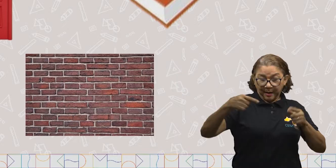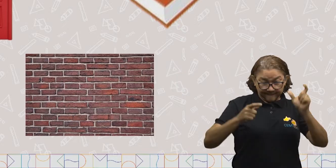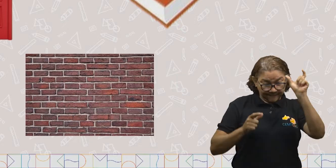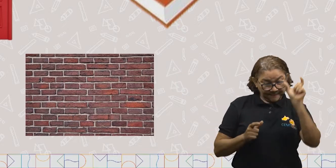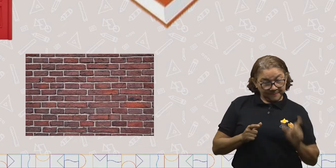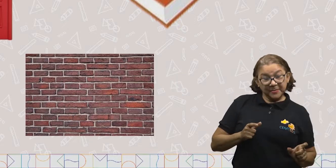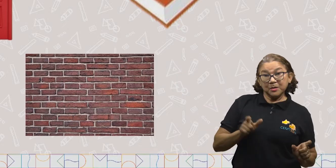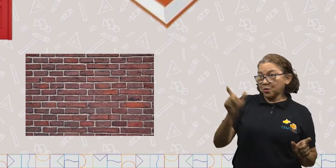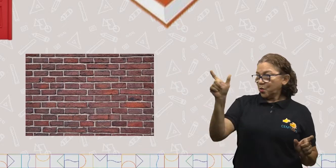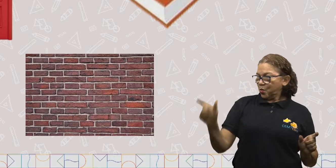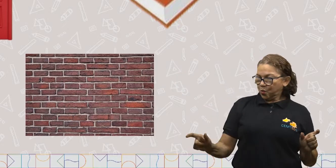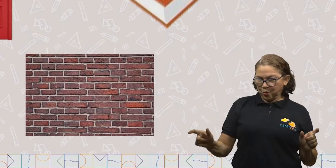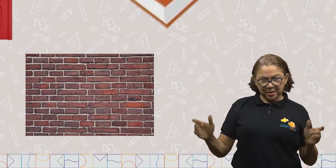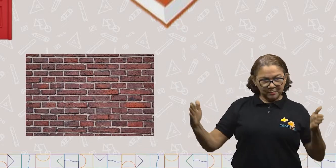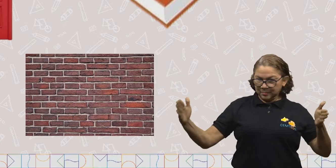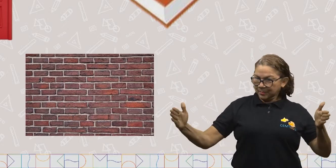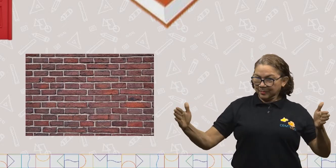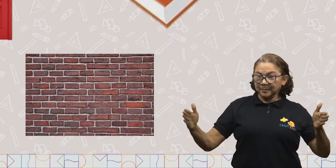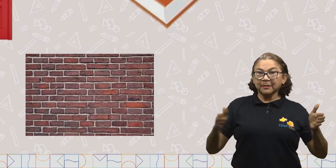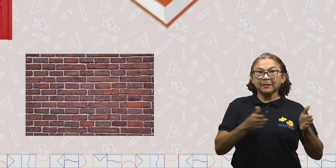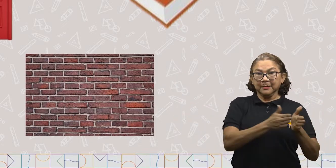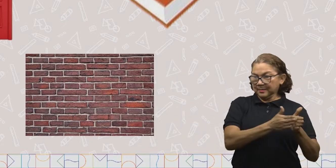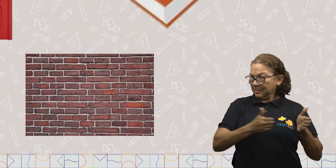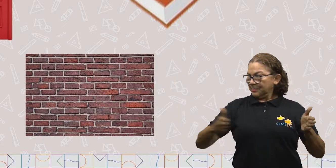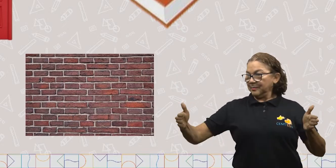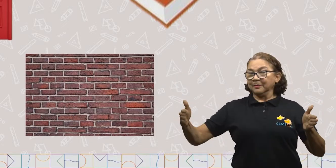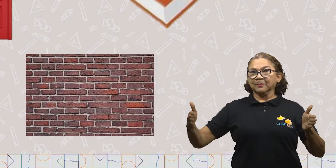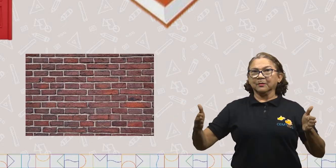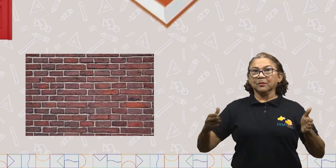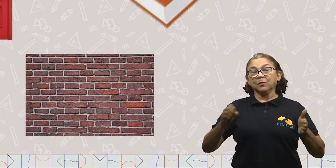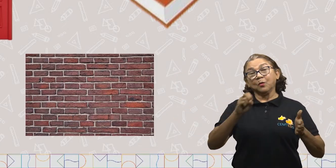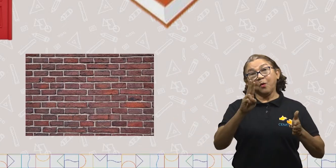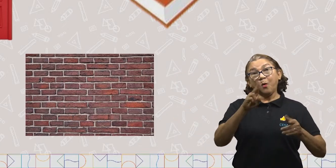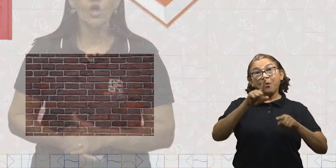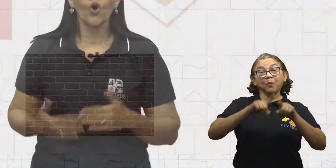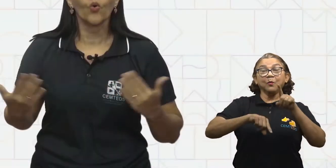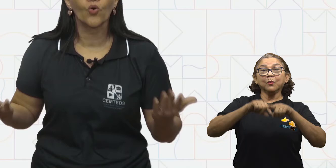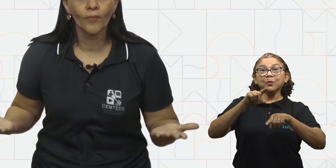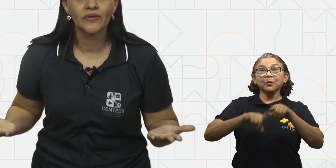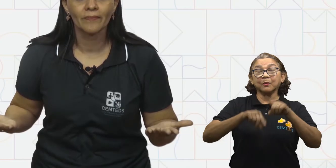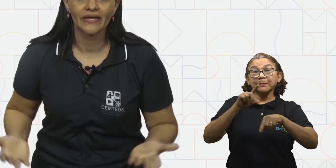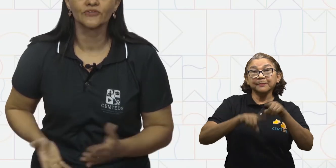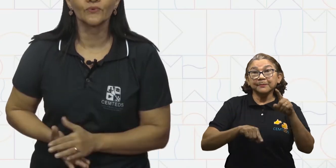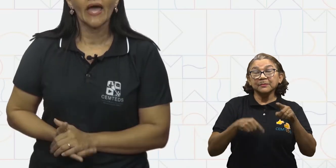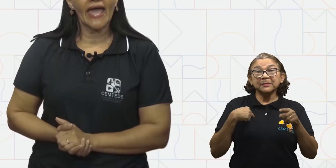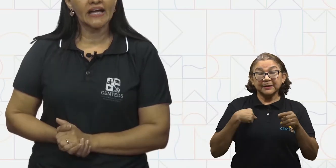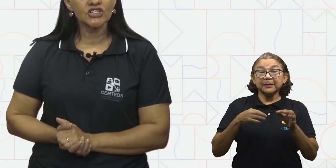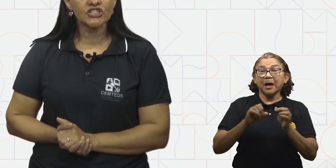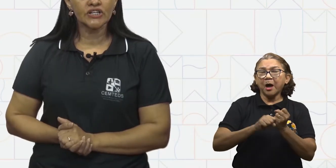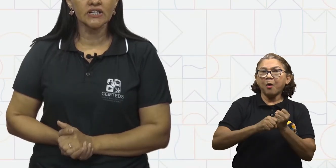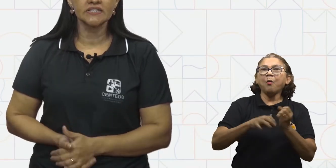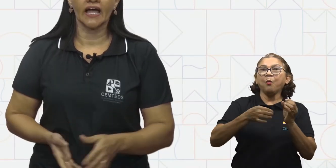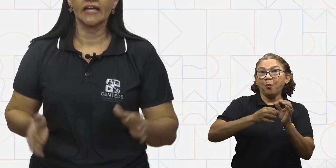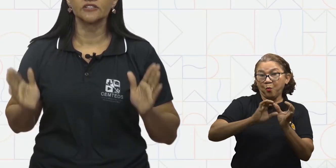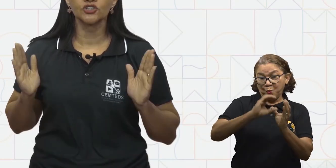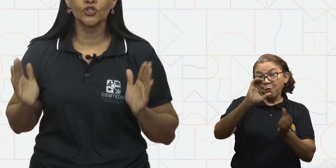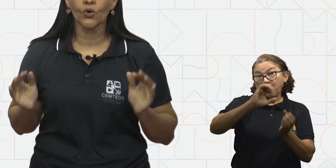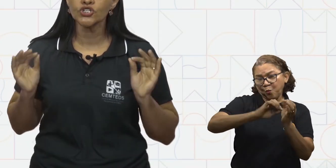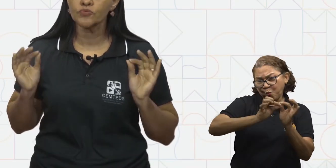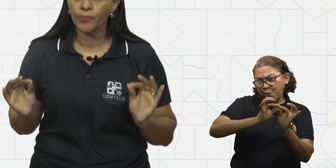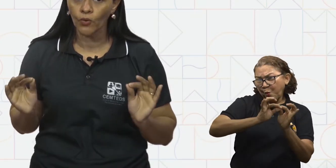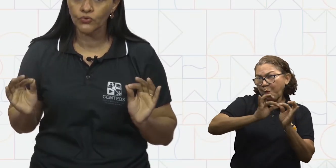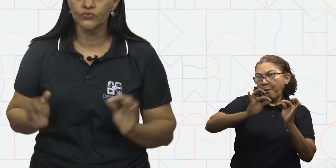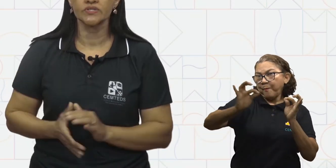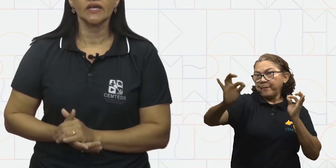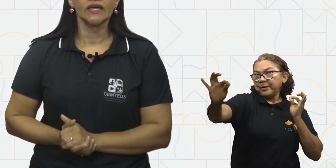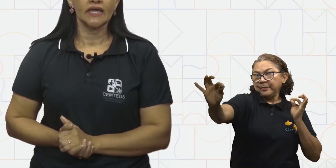uma pessoa e outra, ou de um objeto e outro. O comprimento é a distância entre